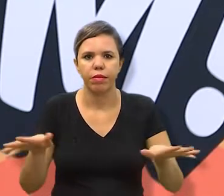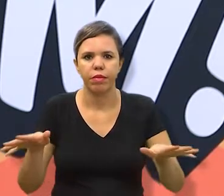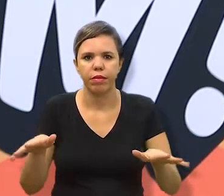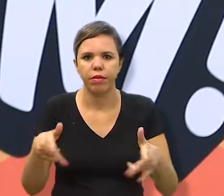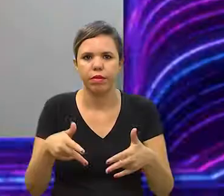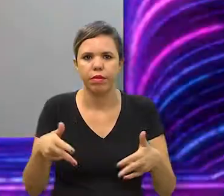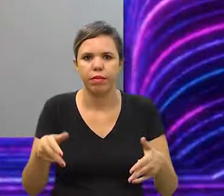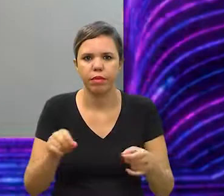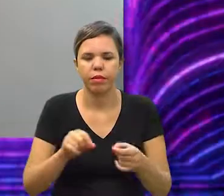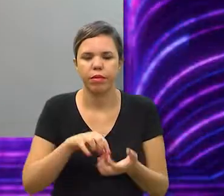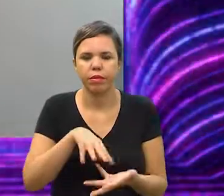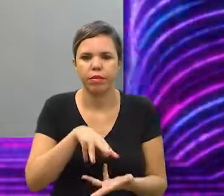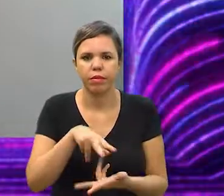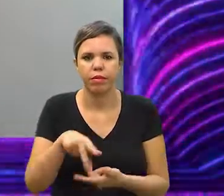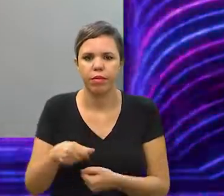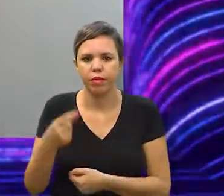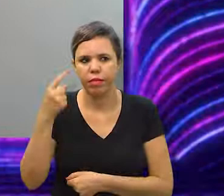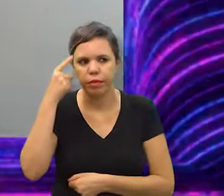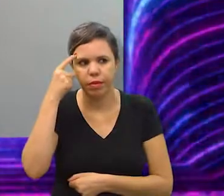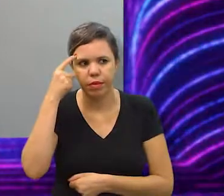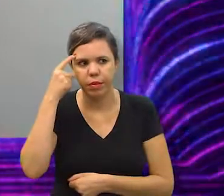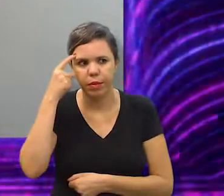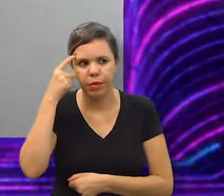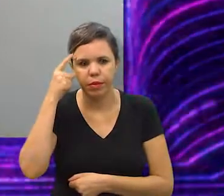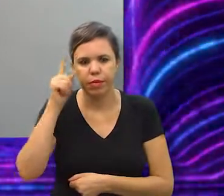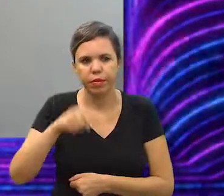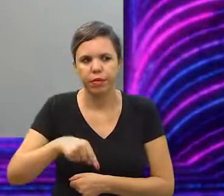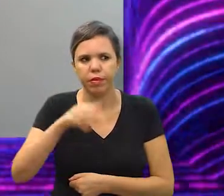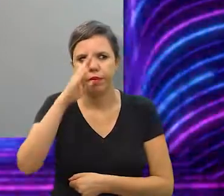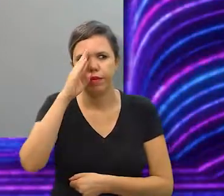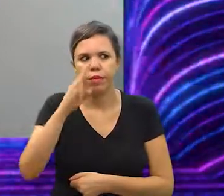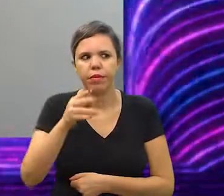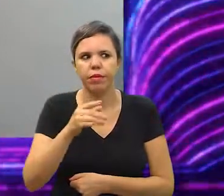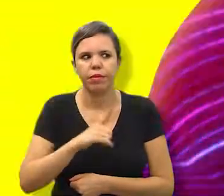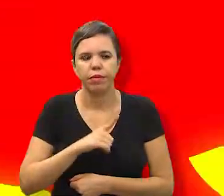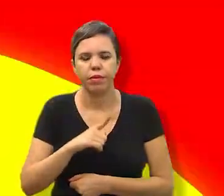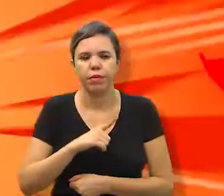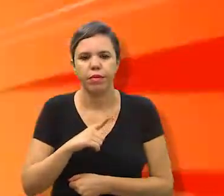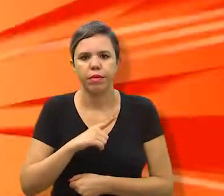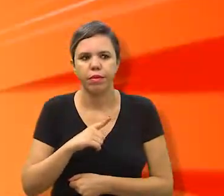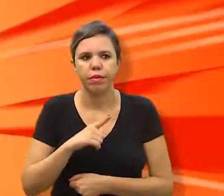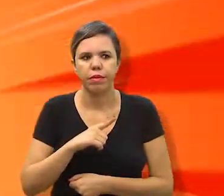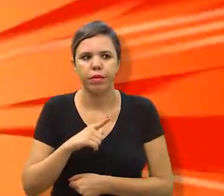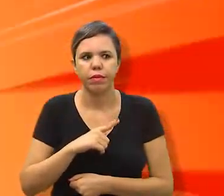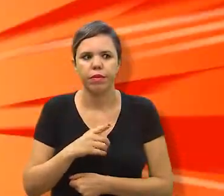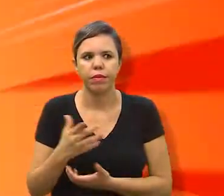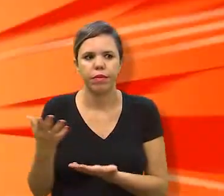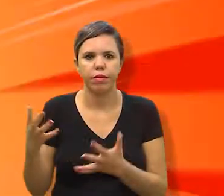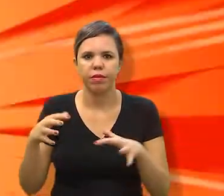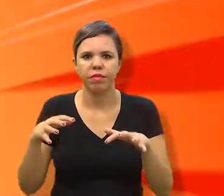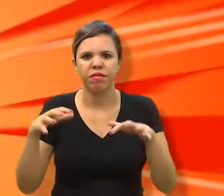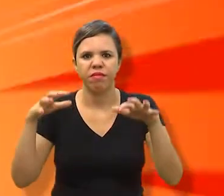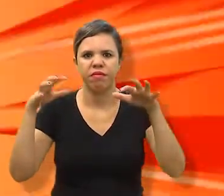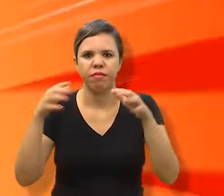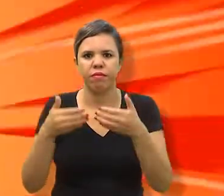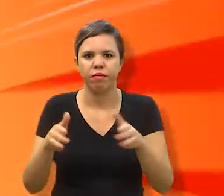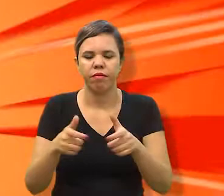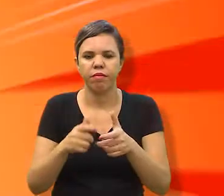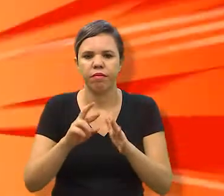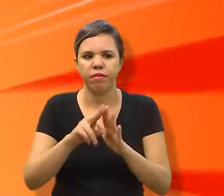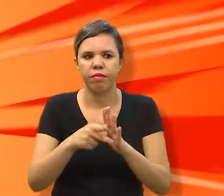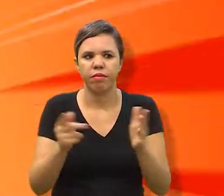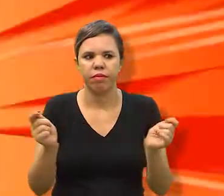universo? Isso, a nossa ideia, a princípio, como a gente tem esse universo do monstruário tão vasto, tão